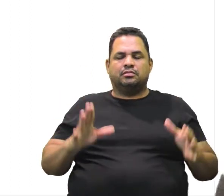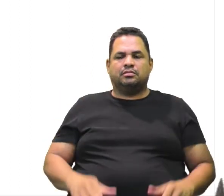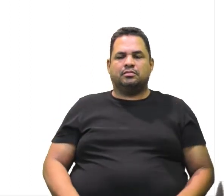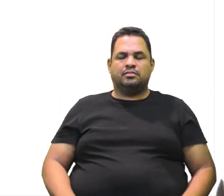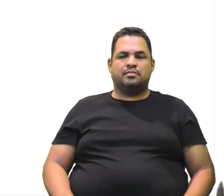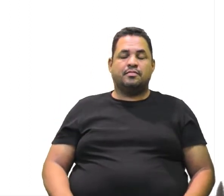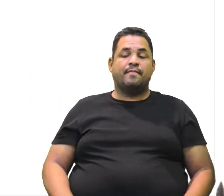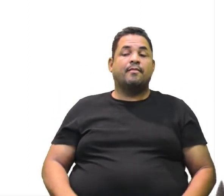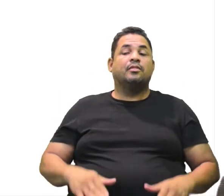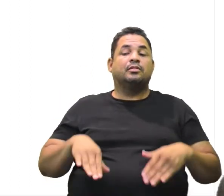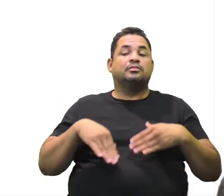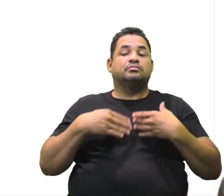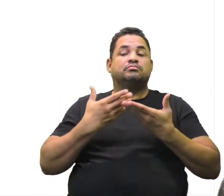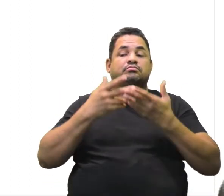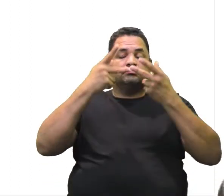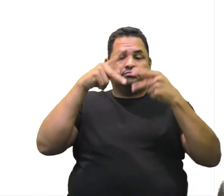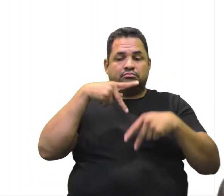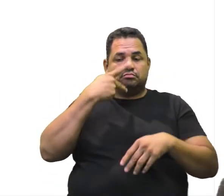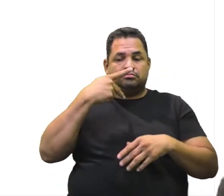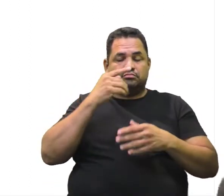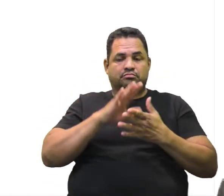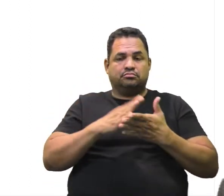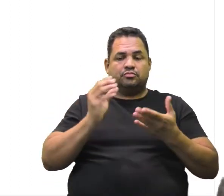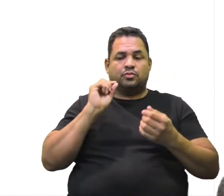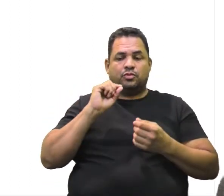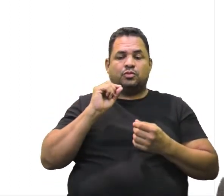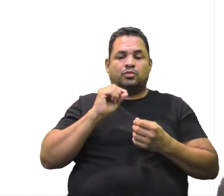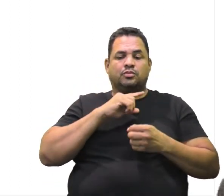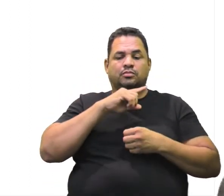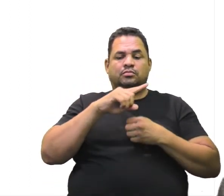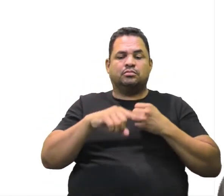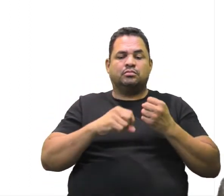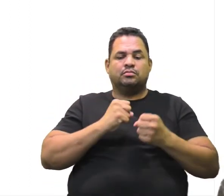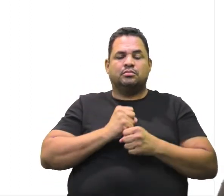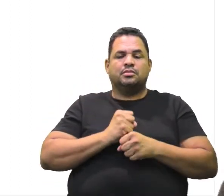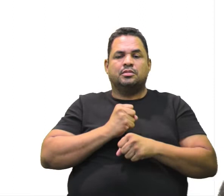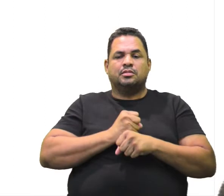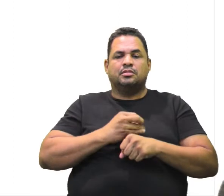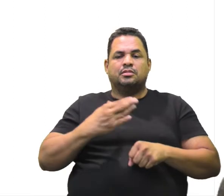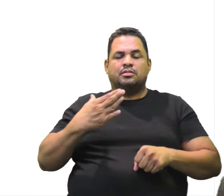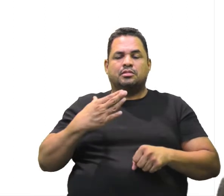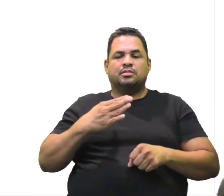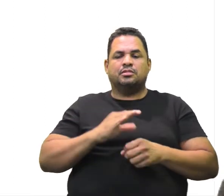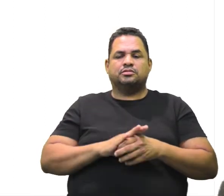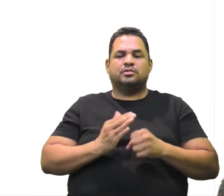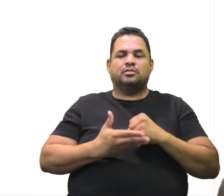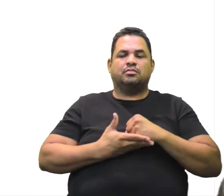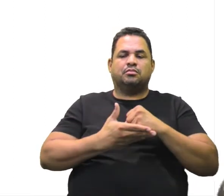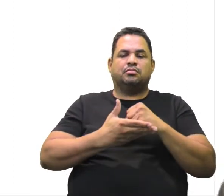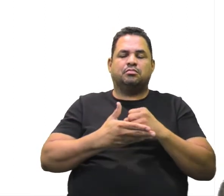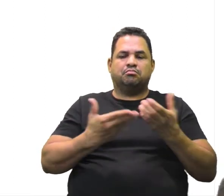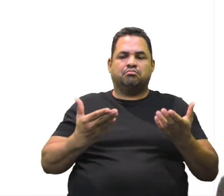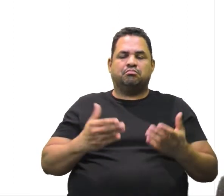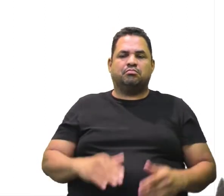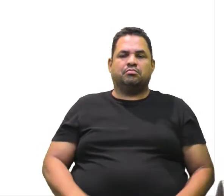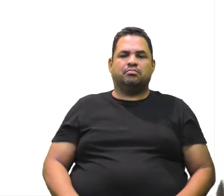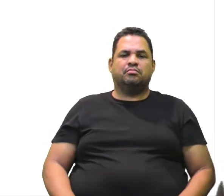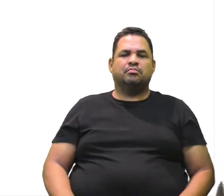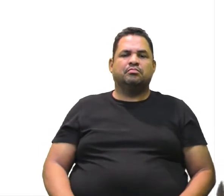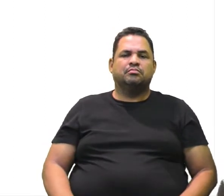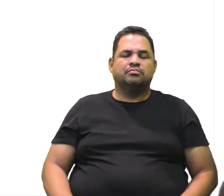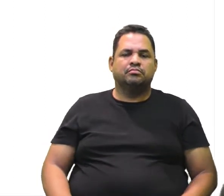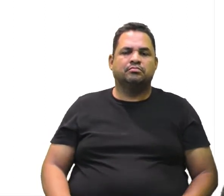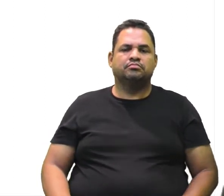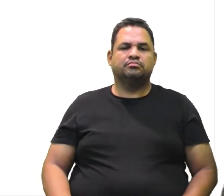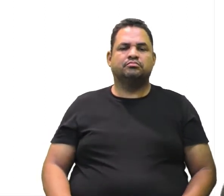falava lá no primeiro ano? Vamos aprender o que é um ácido de Bronsted-Lowry, o que é uma base, o que é um ácido de arênio, o que é uma base de